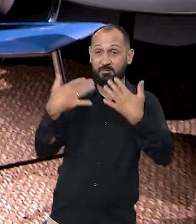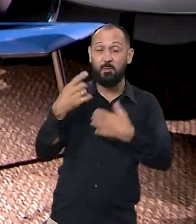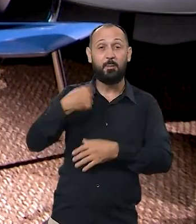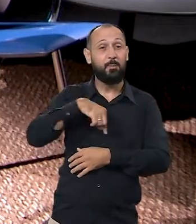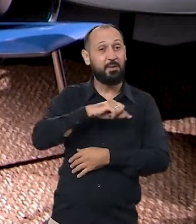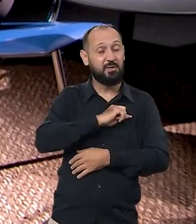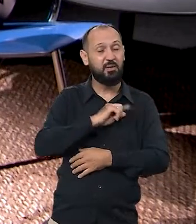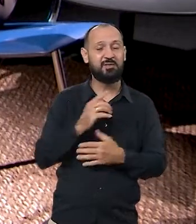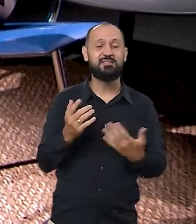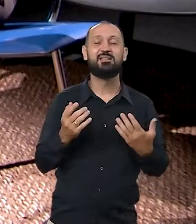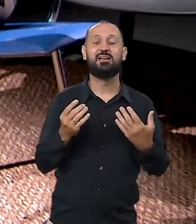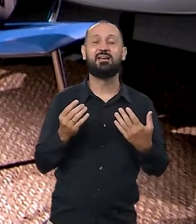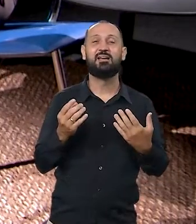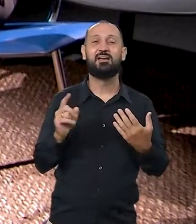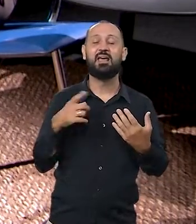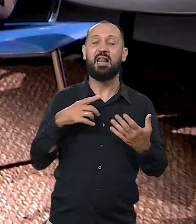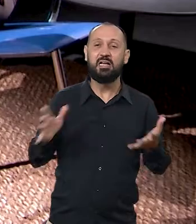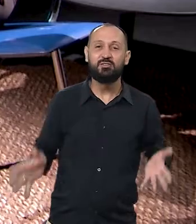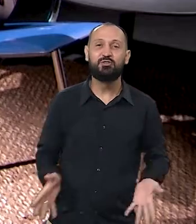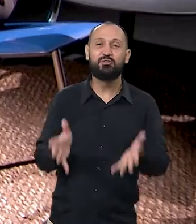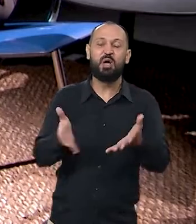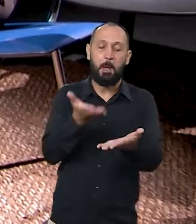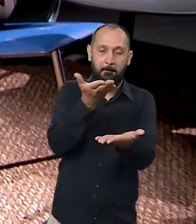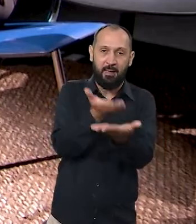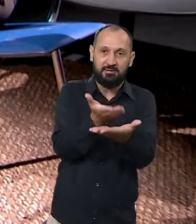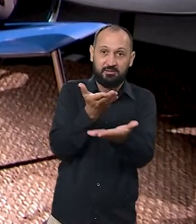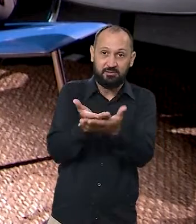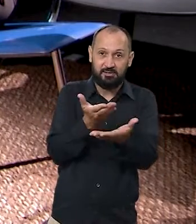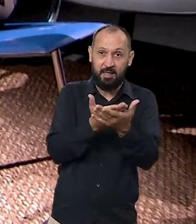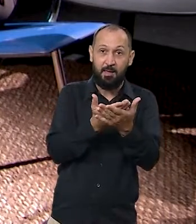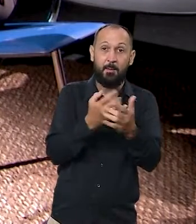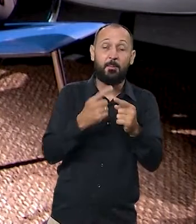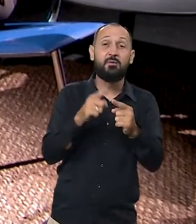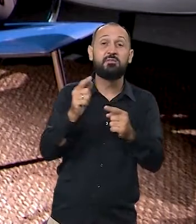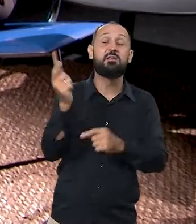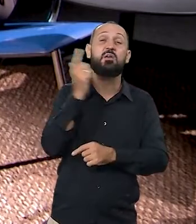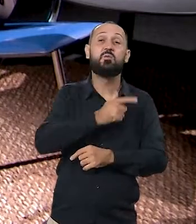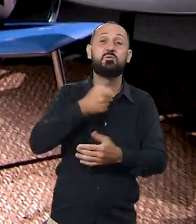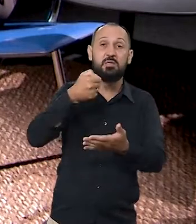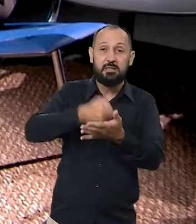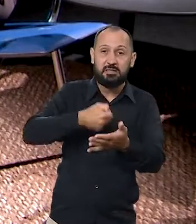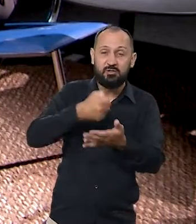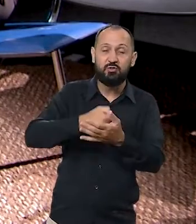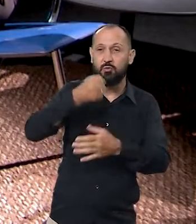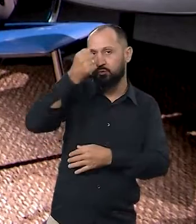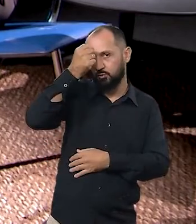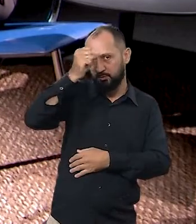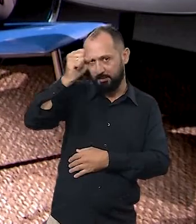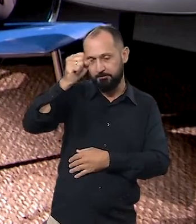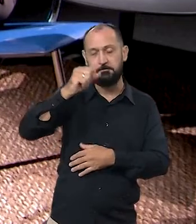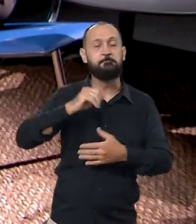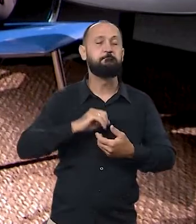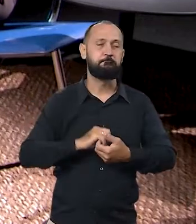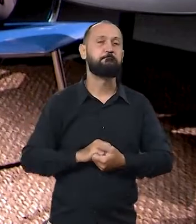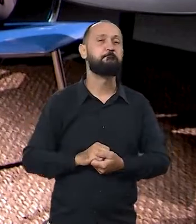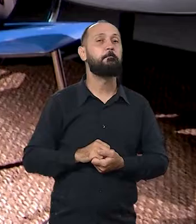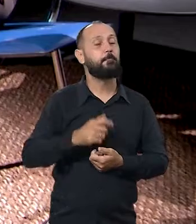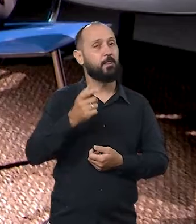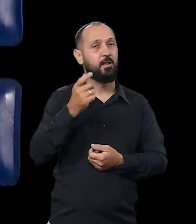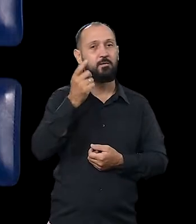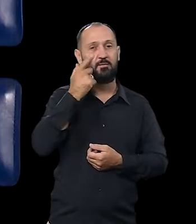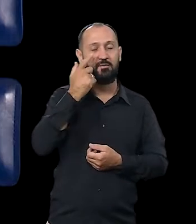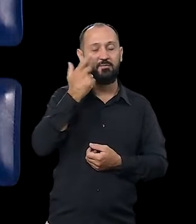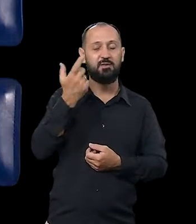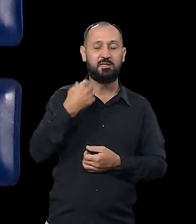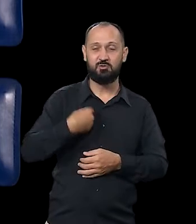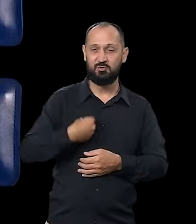conforme você disse para a gente no bloco anterior, te incentivou aos estudos porque assim você garantiria o sucesso. E eu